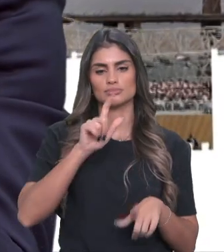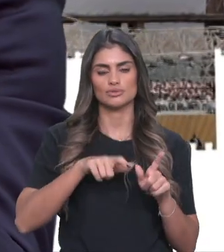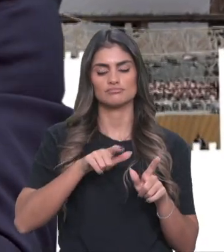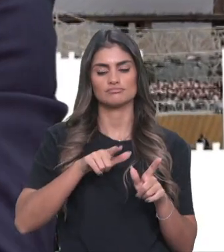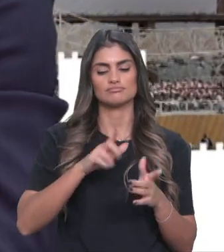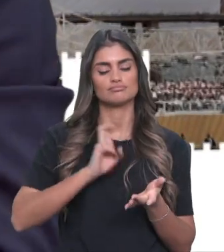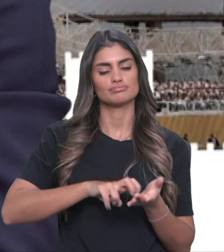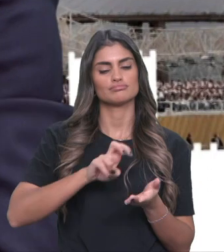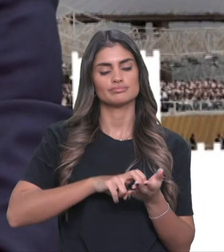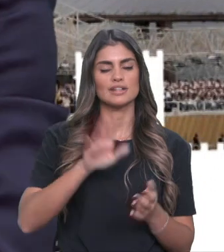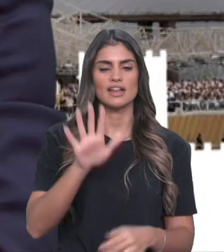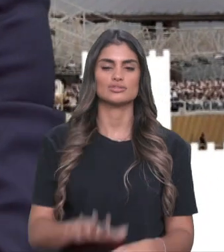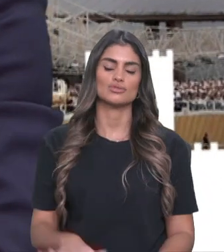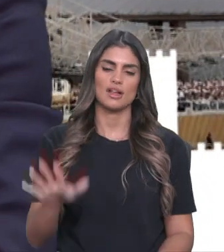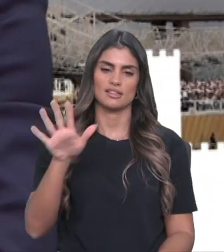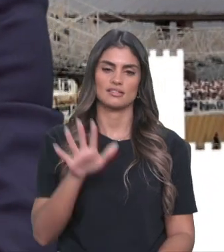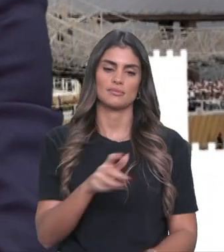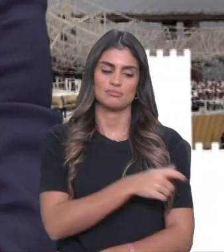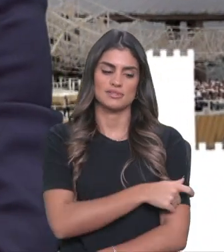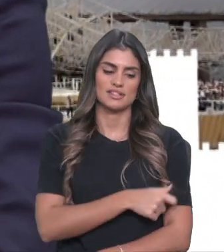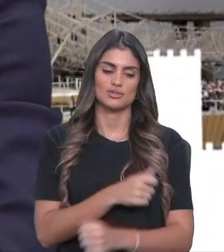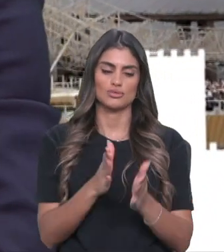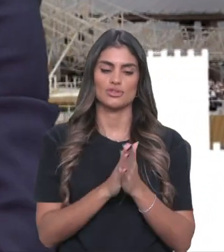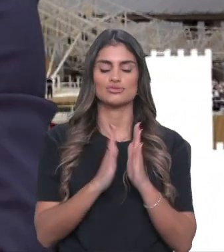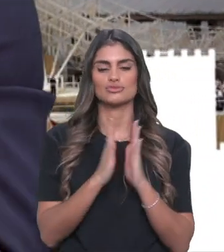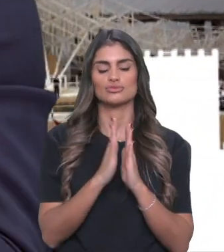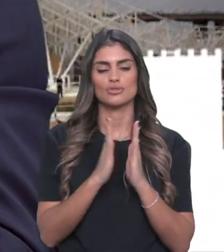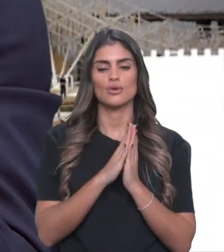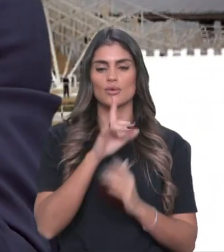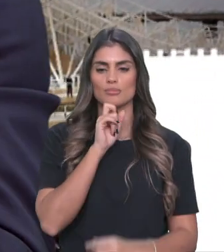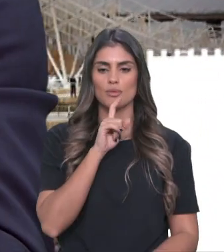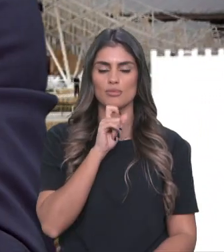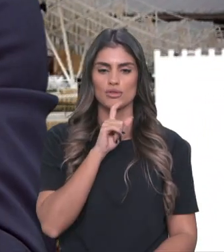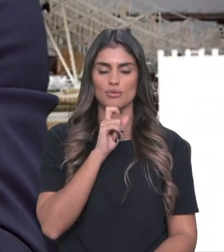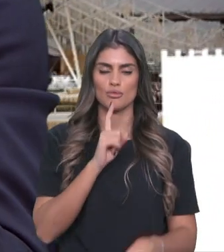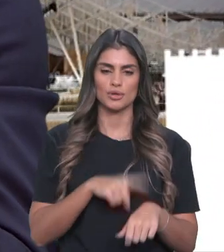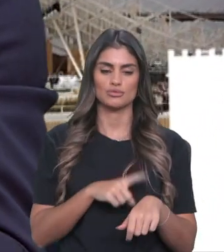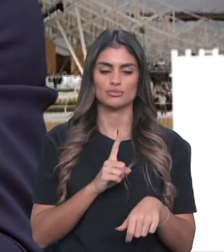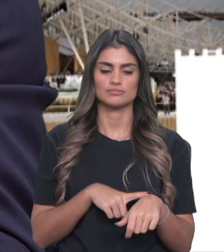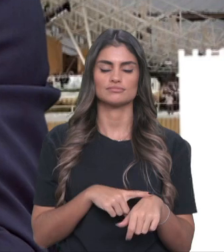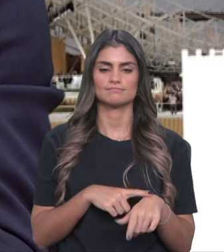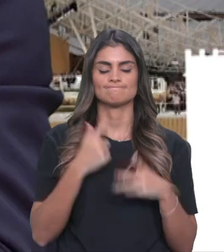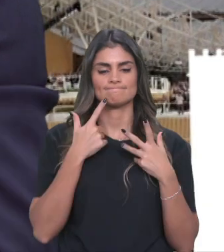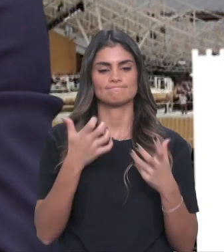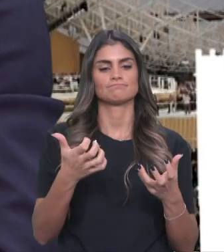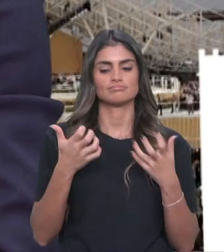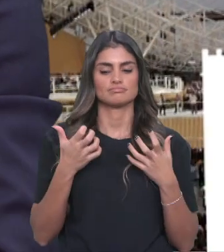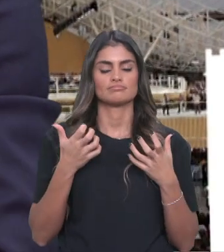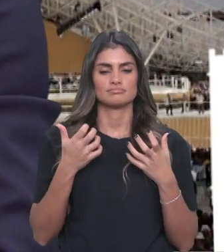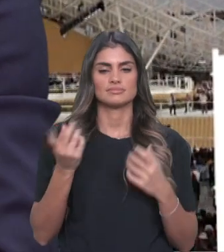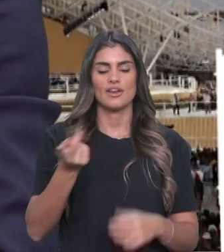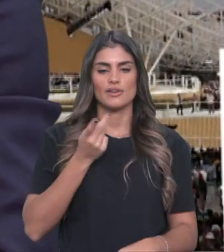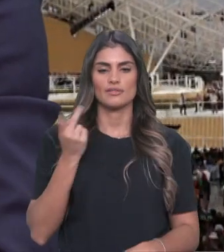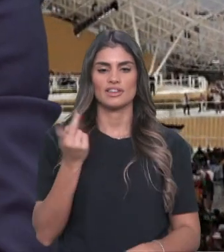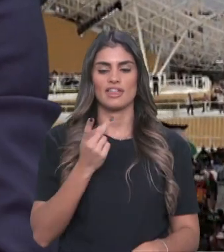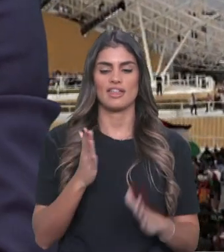nacional, com a representação de todas as dioceses, e que possa ser um momento impactante na vida da